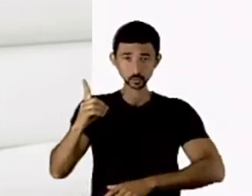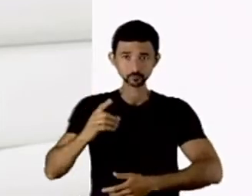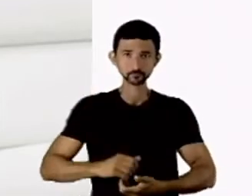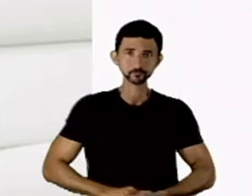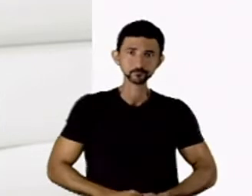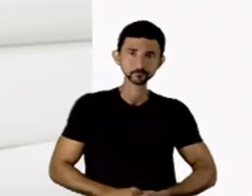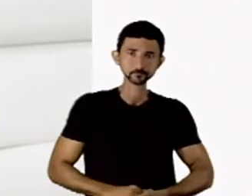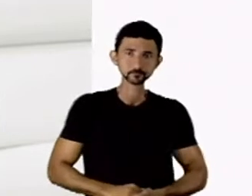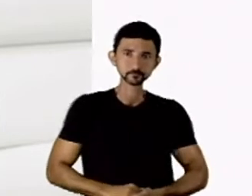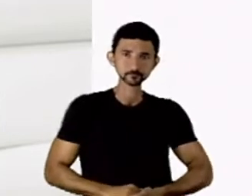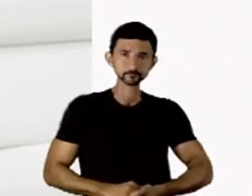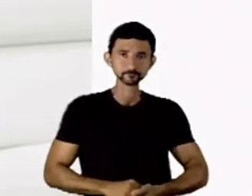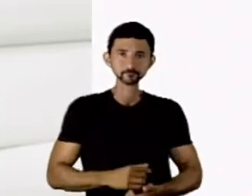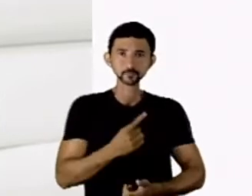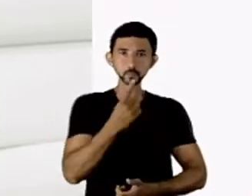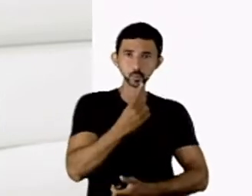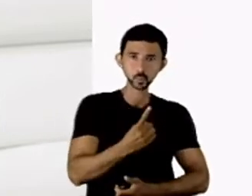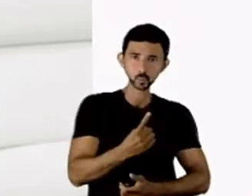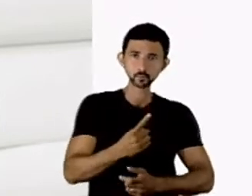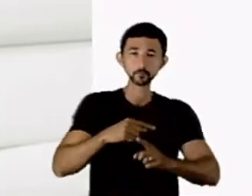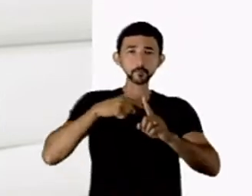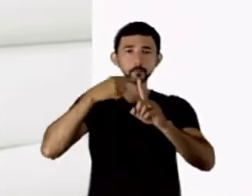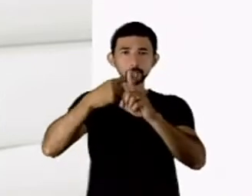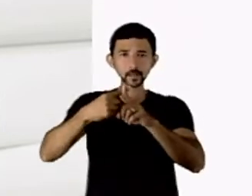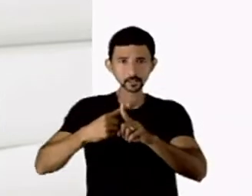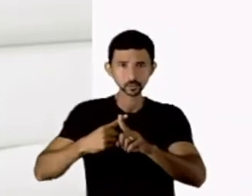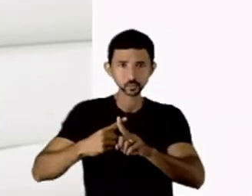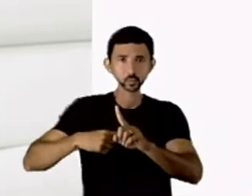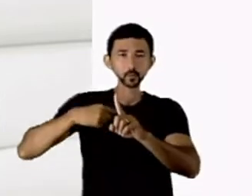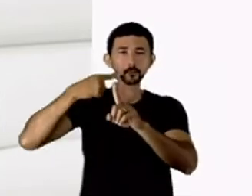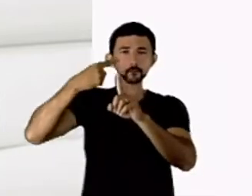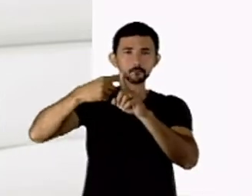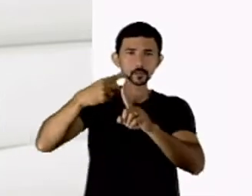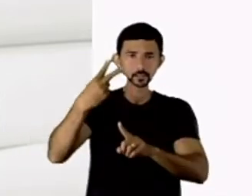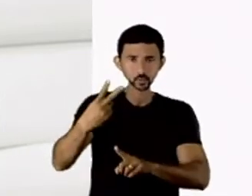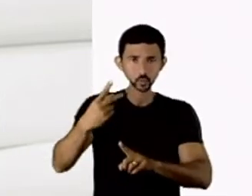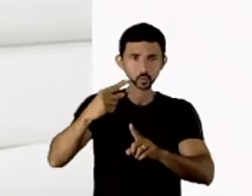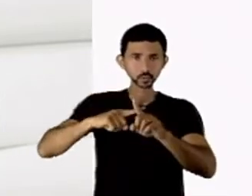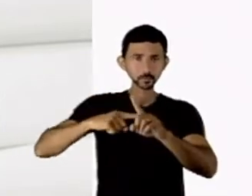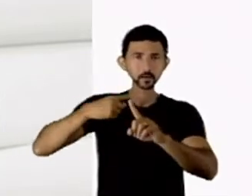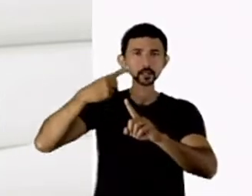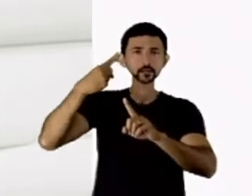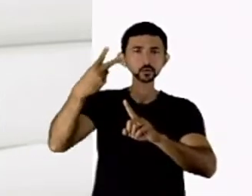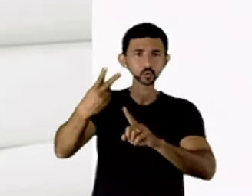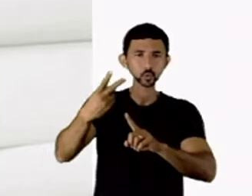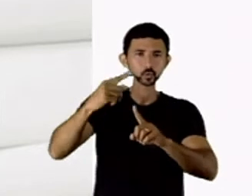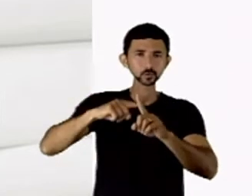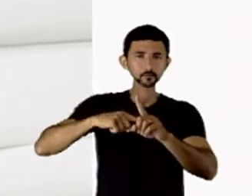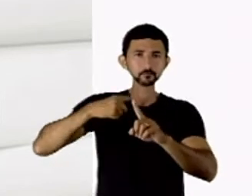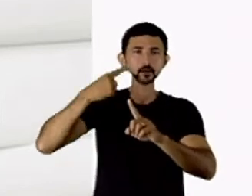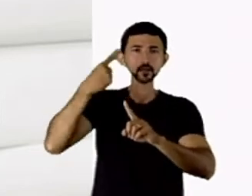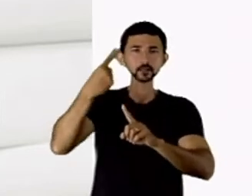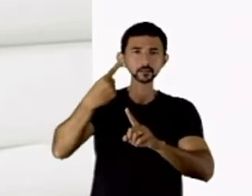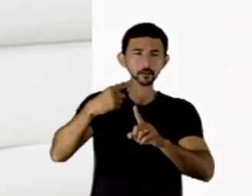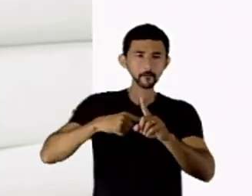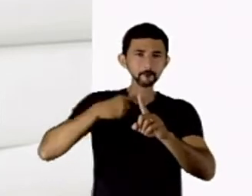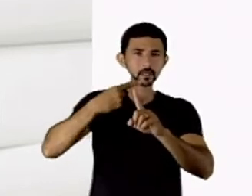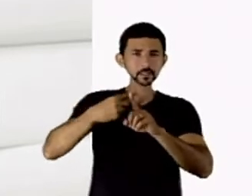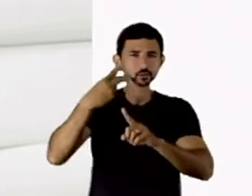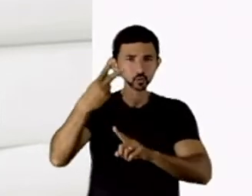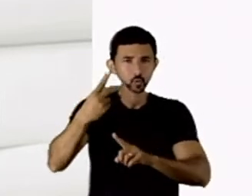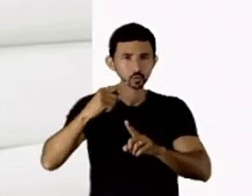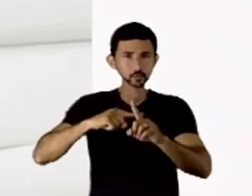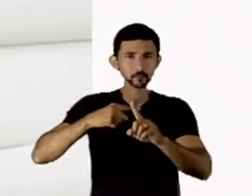olha, primeiro dia 2, mais 2 no segundo, mais 2 no terceiro, mais 2 no quarto, mais 2